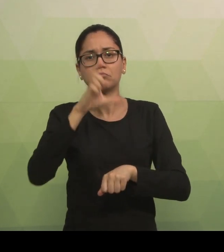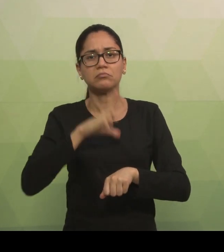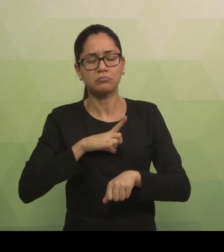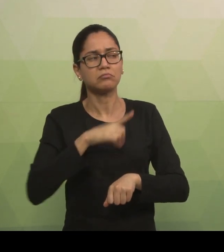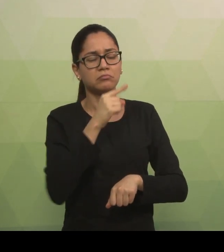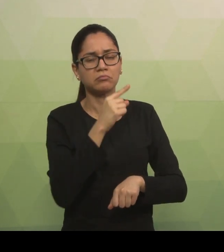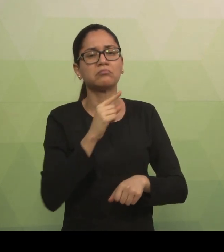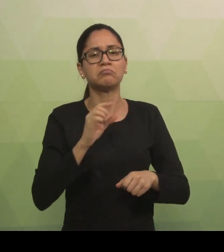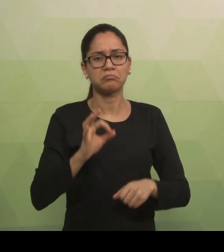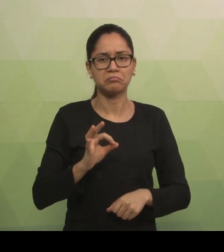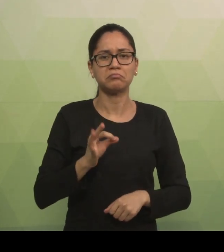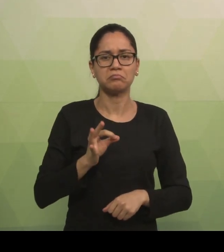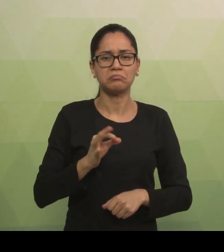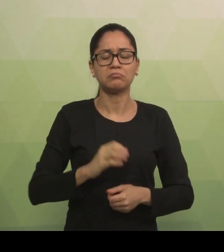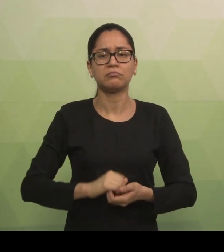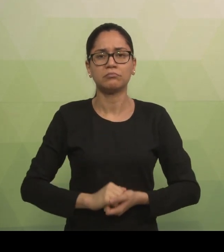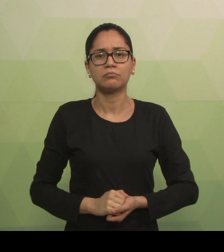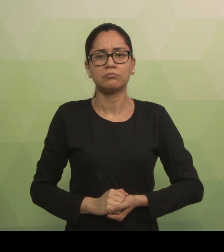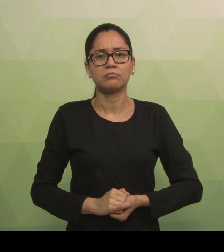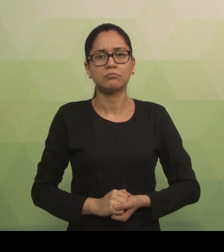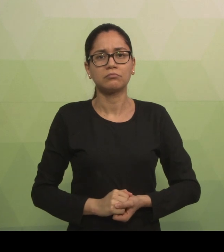está ergonomicamente adequada.